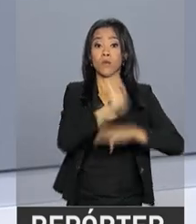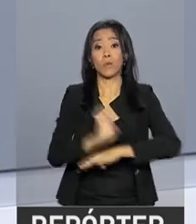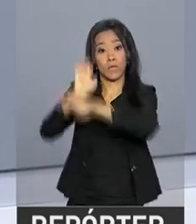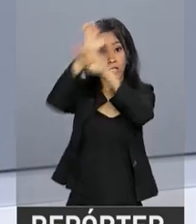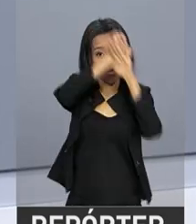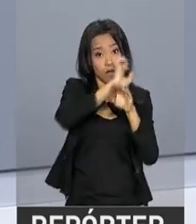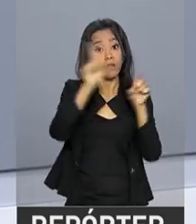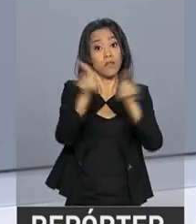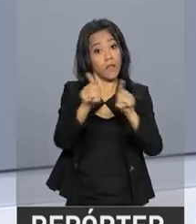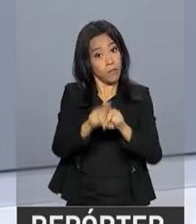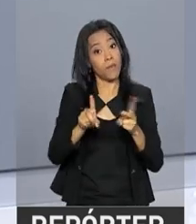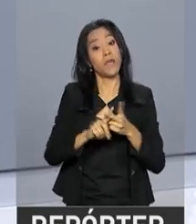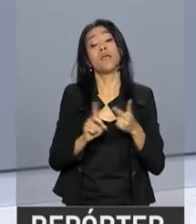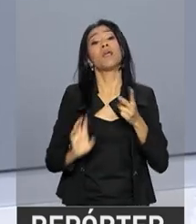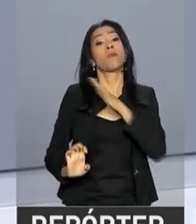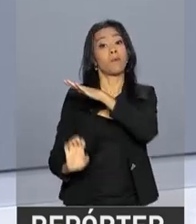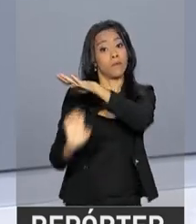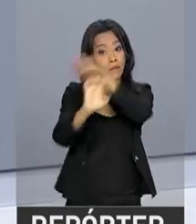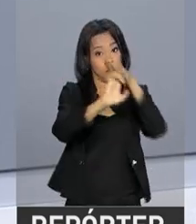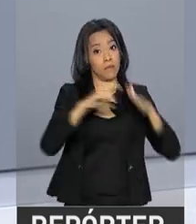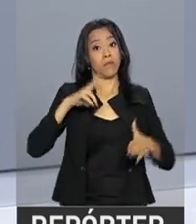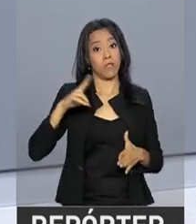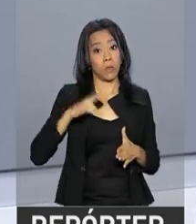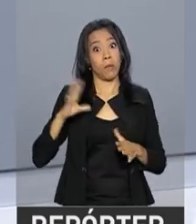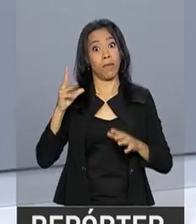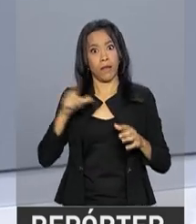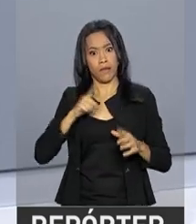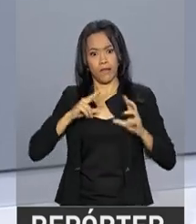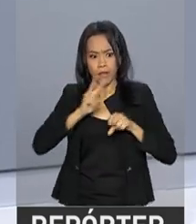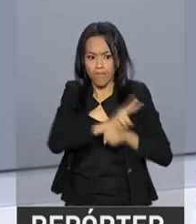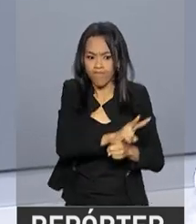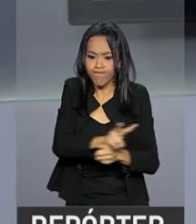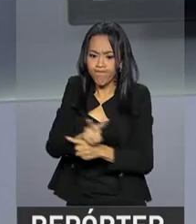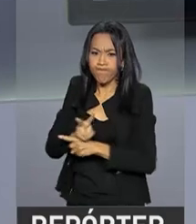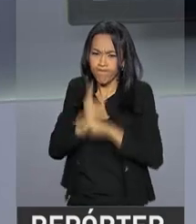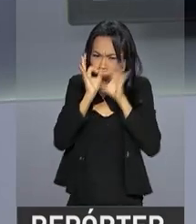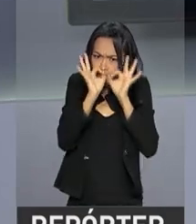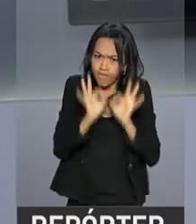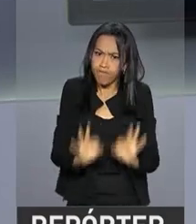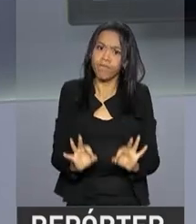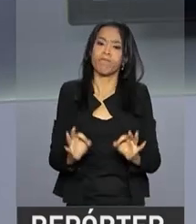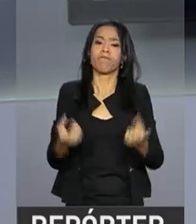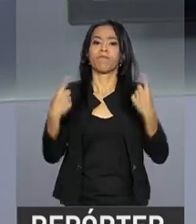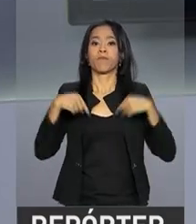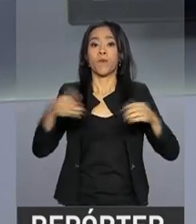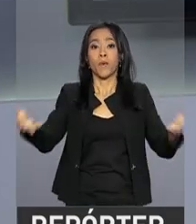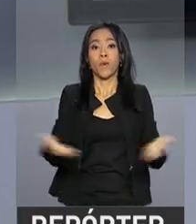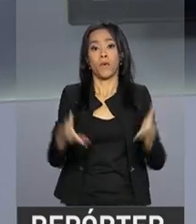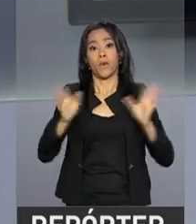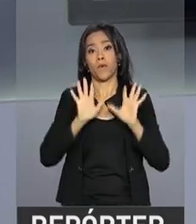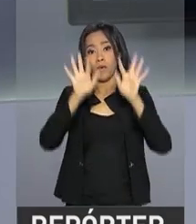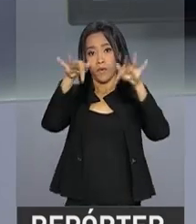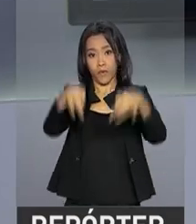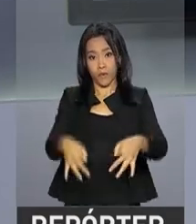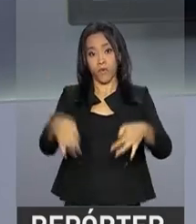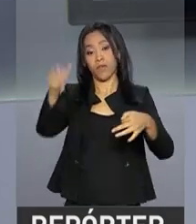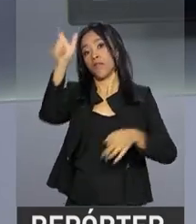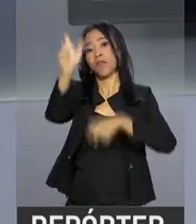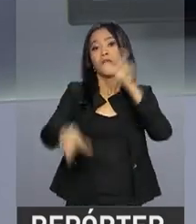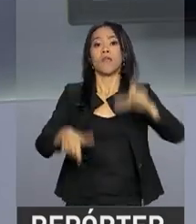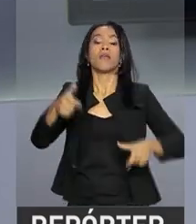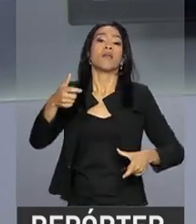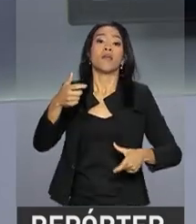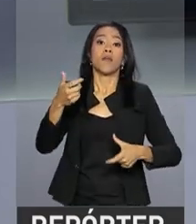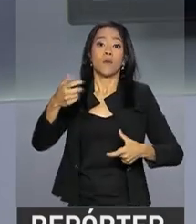estaduais e a iniciativa privada para uma rigorosa inspeção sanitária. Termina hoje o prazo para os empregadores